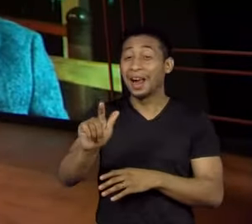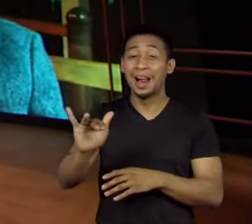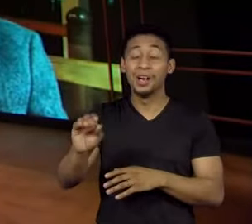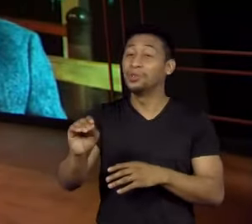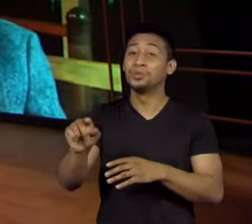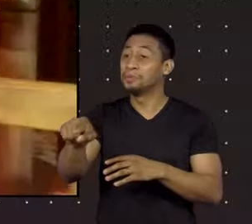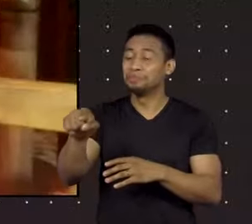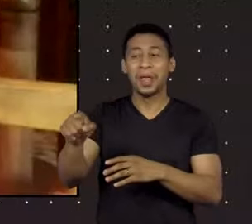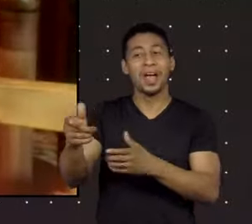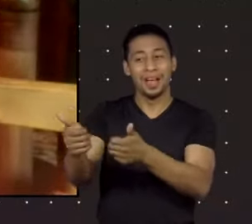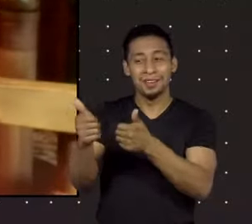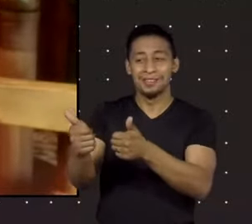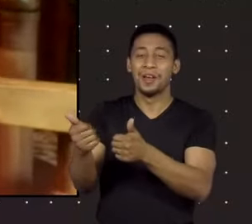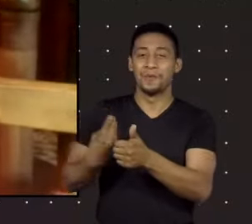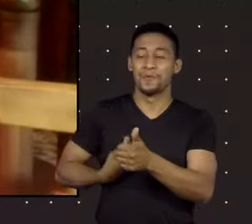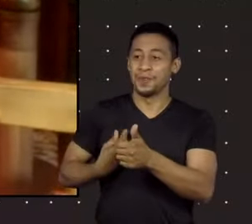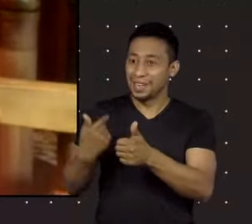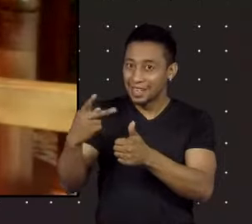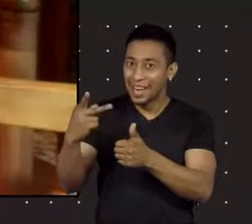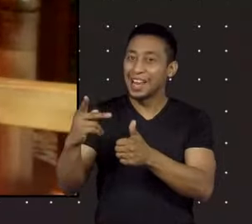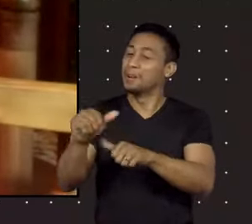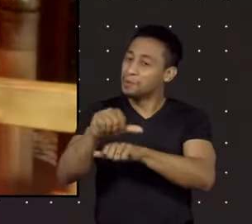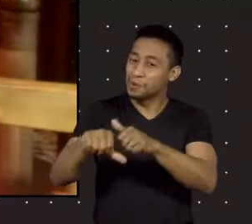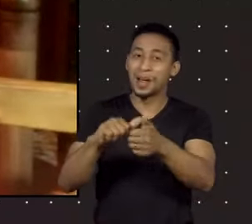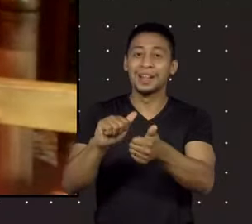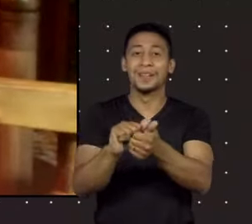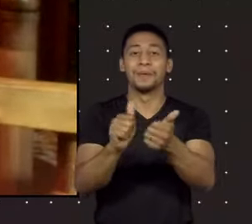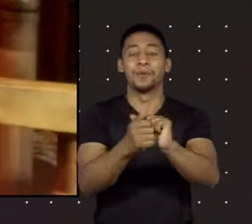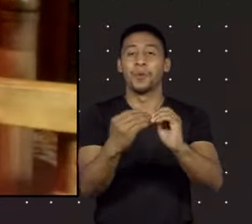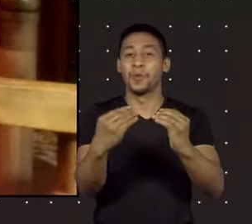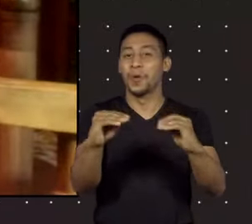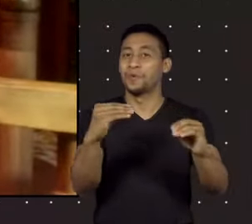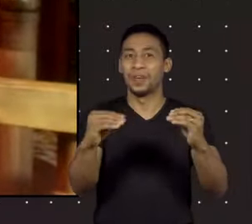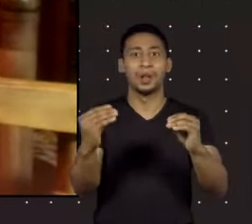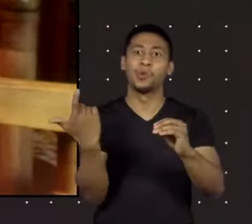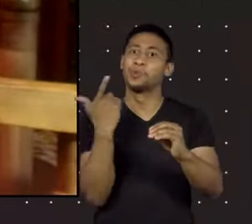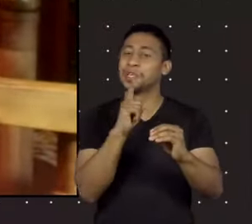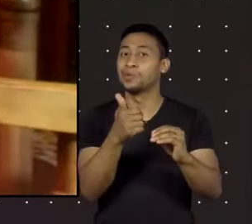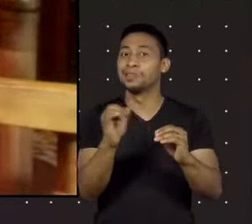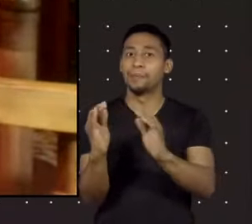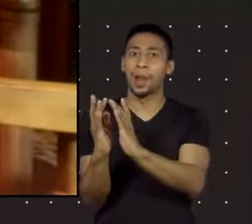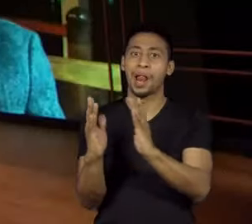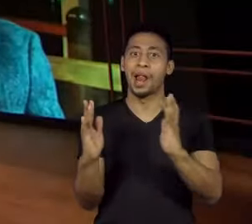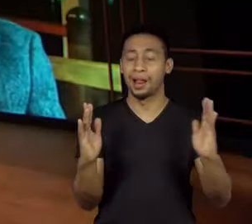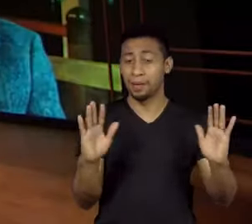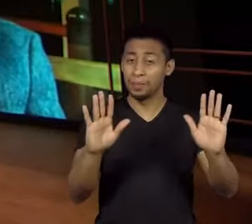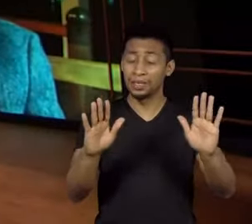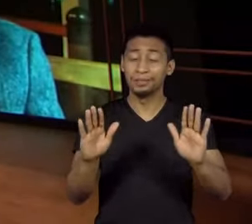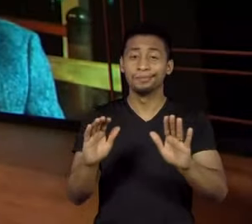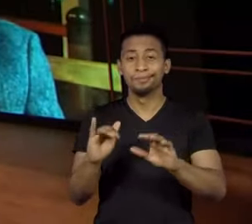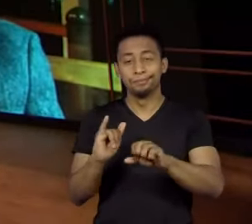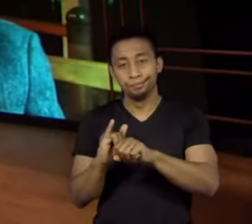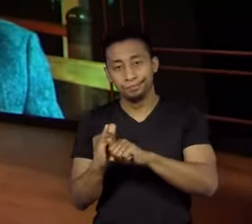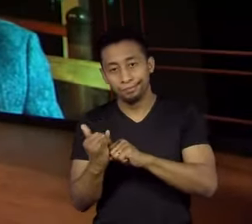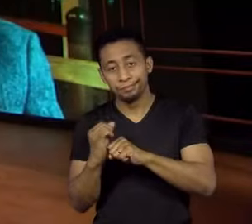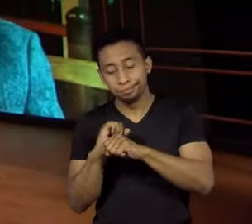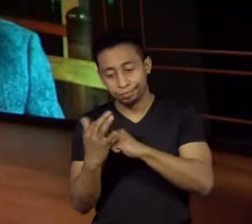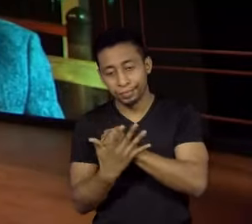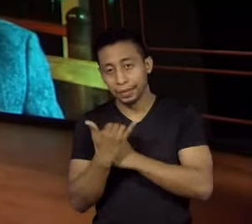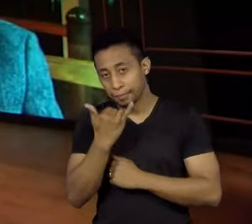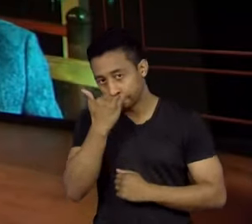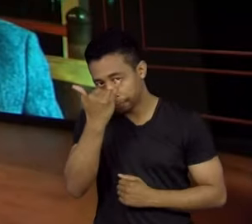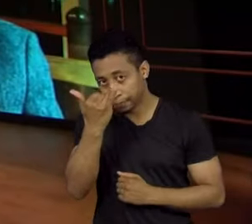novela. E ela passou a escrever, então, uma novela de mais de 100 capítulos. Mas aí veio a maledeta, a pandemia, né? E aí, então, o projeto ficou enfurnado